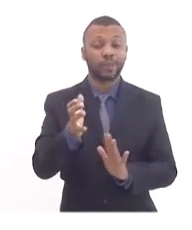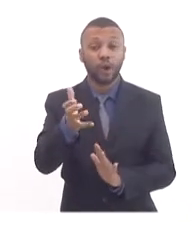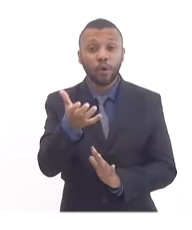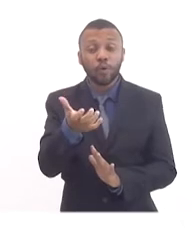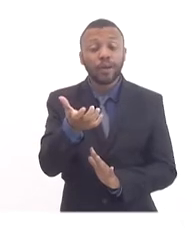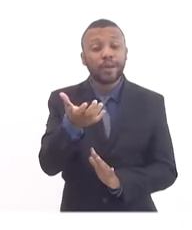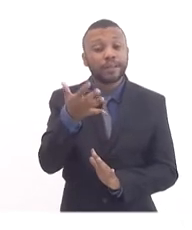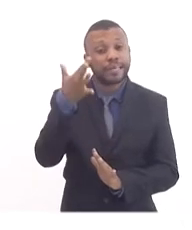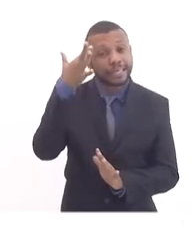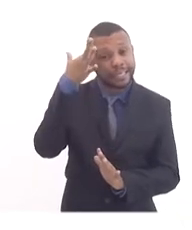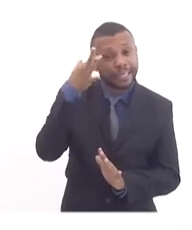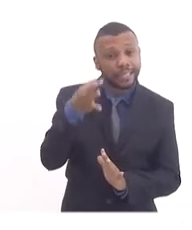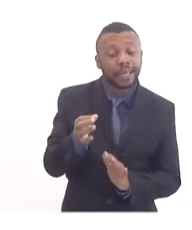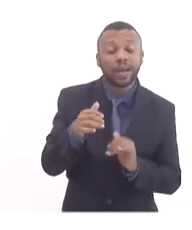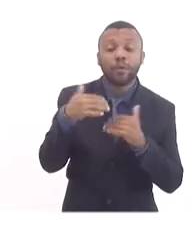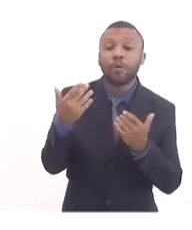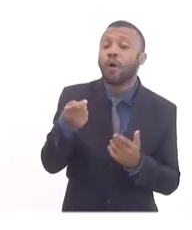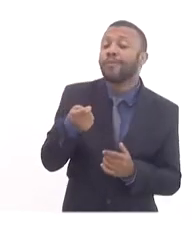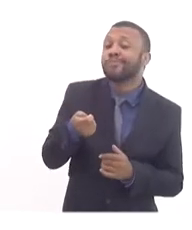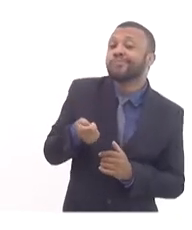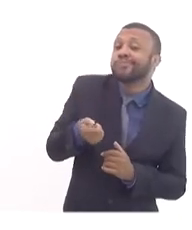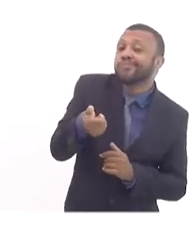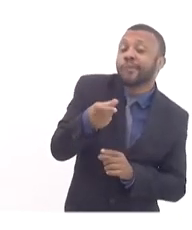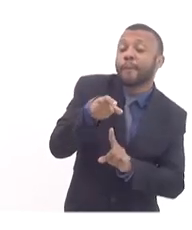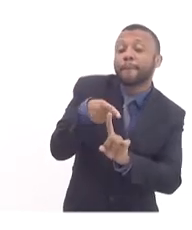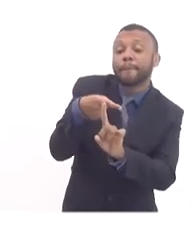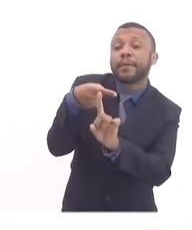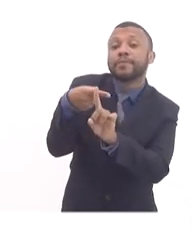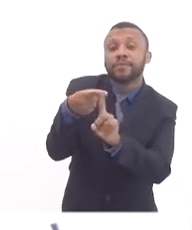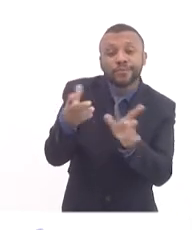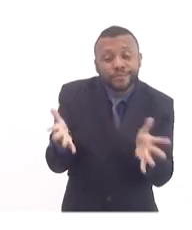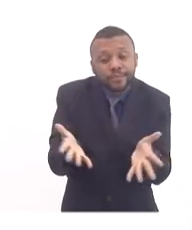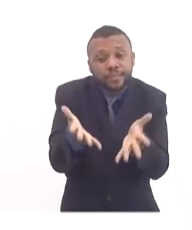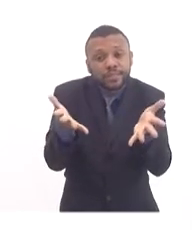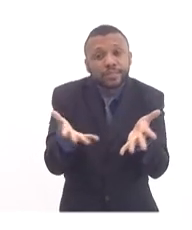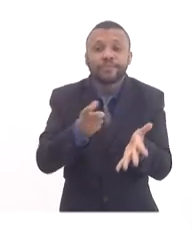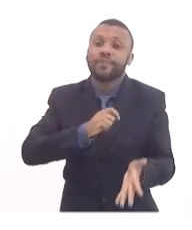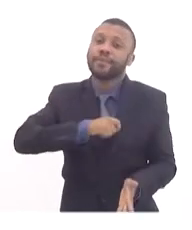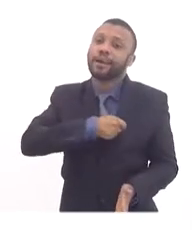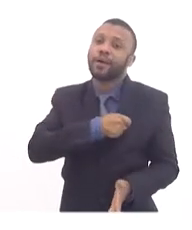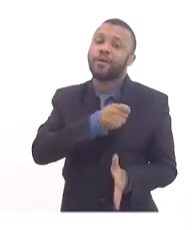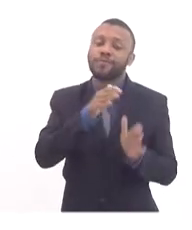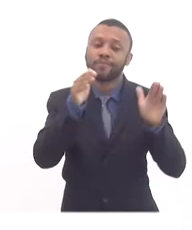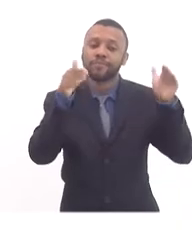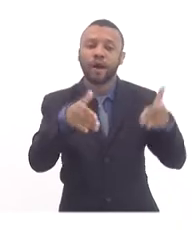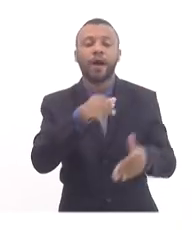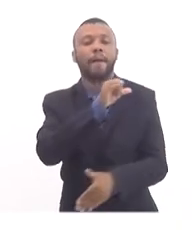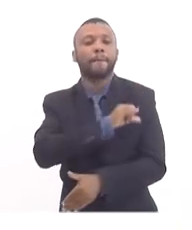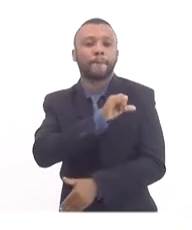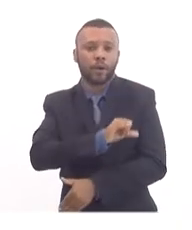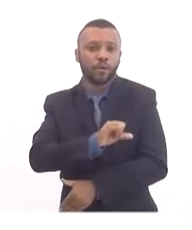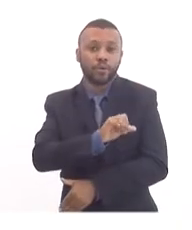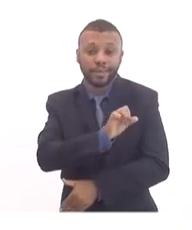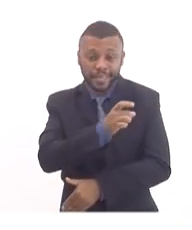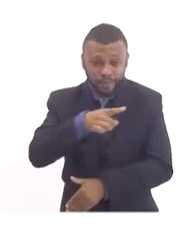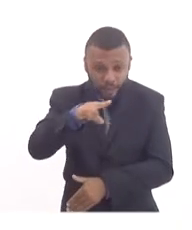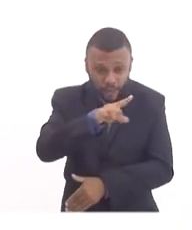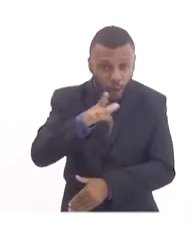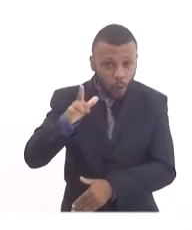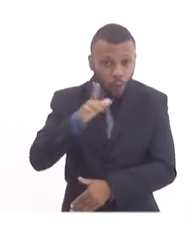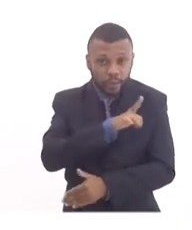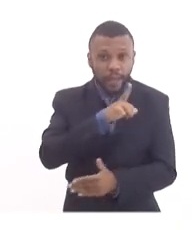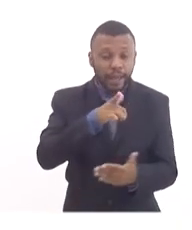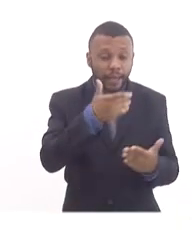entender o benefício desse incentivo para o estado do Rio de Janeiro se conseguir que tem mostrar